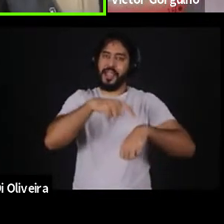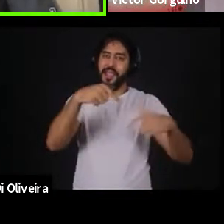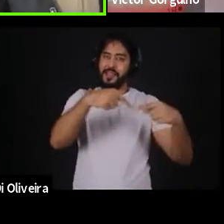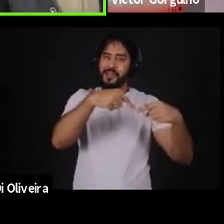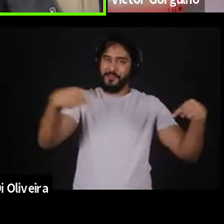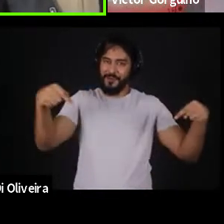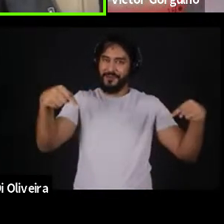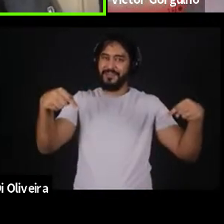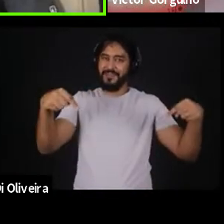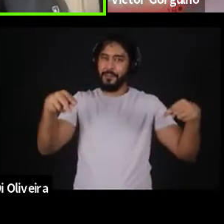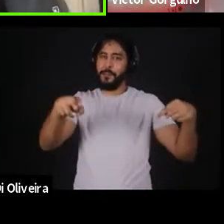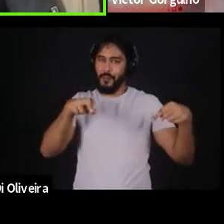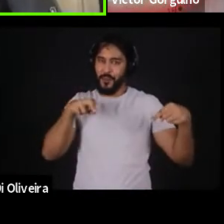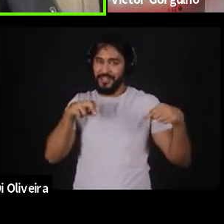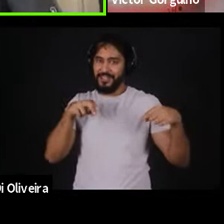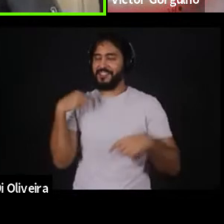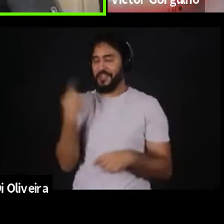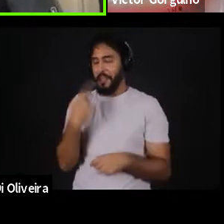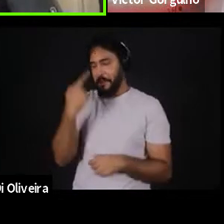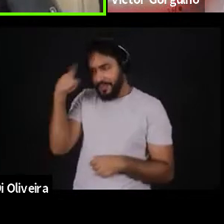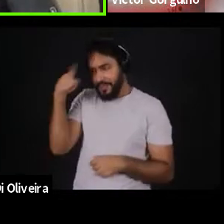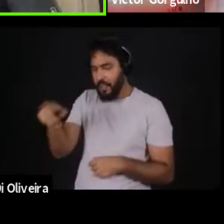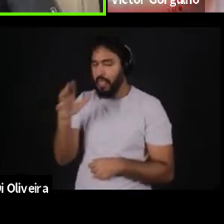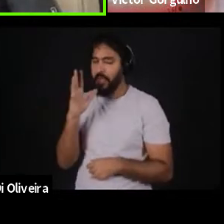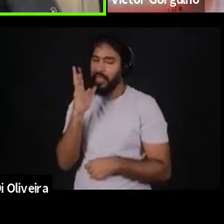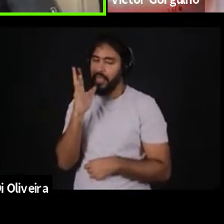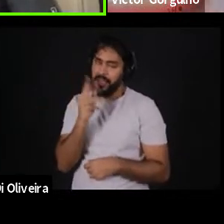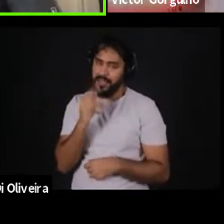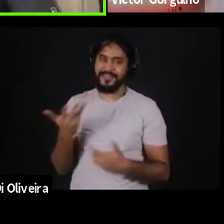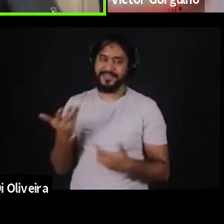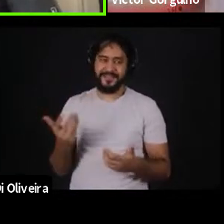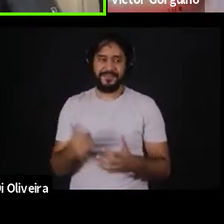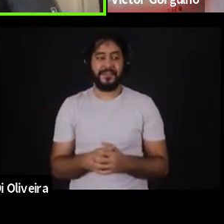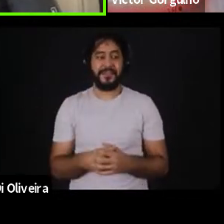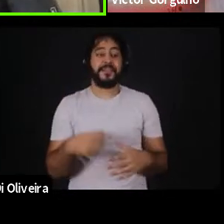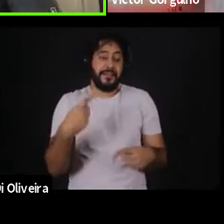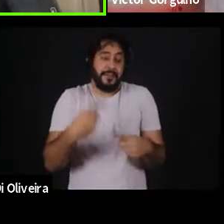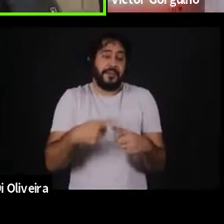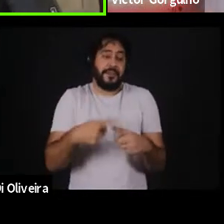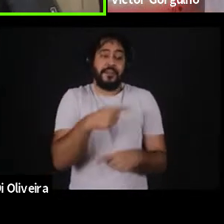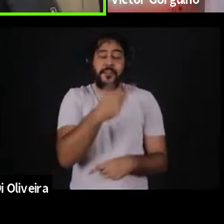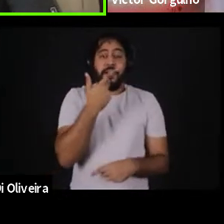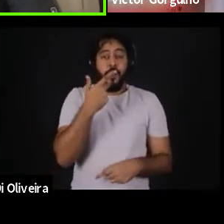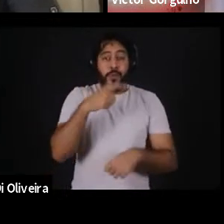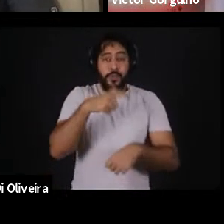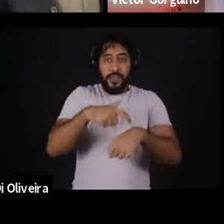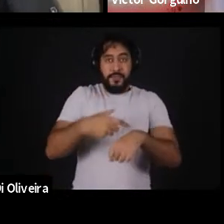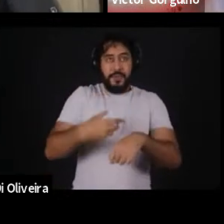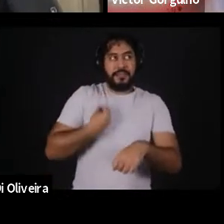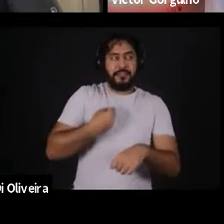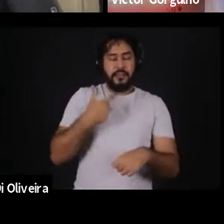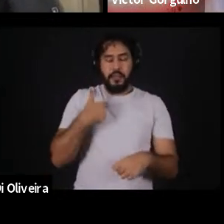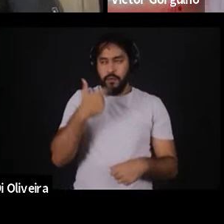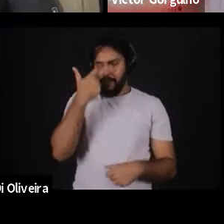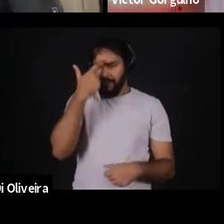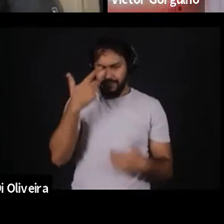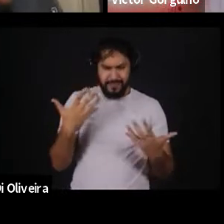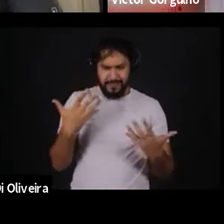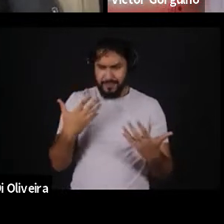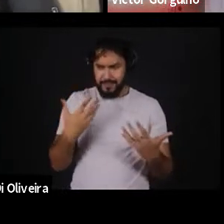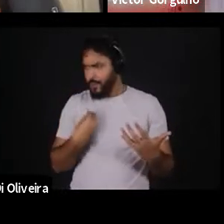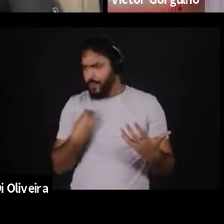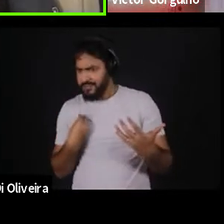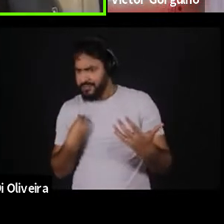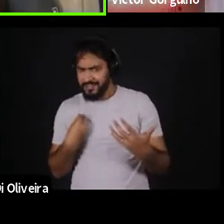Então, assim, por isso que. Porque há pouco, Davi, você falou, não, que o tempo existe. Eu fico aqui. Eu acho que não existe. Mas